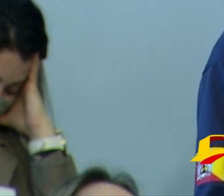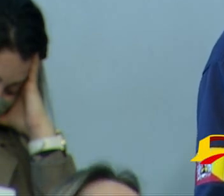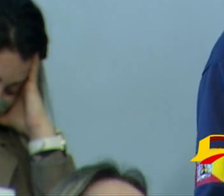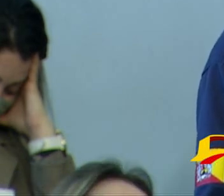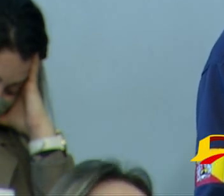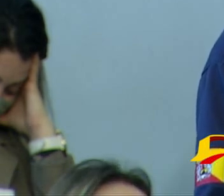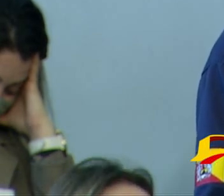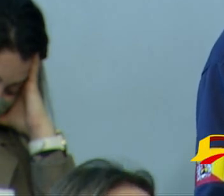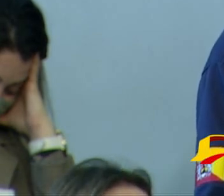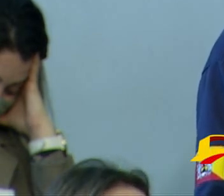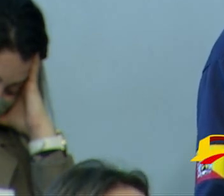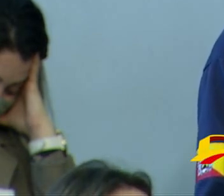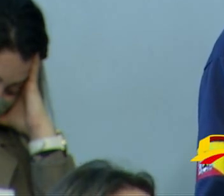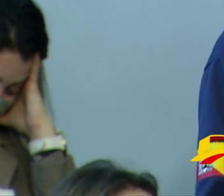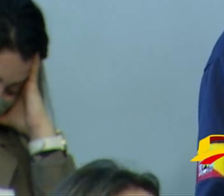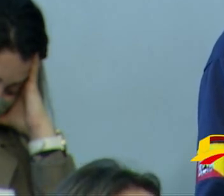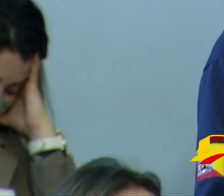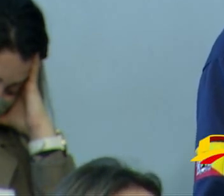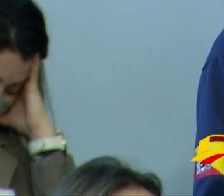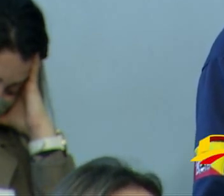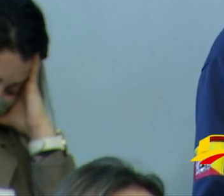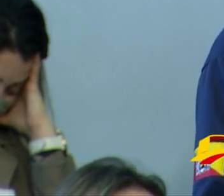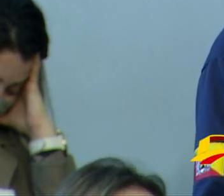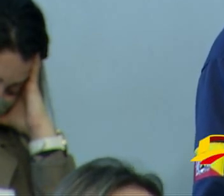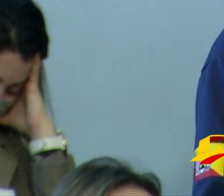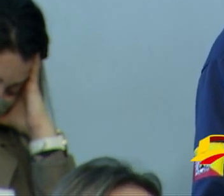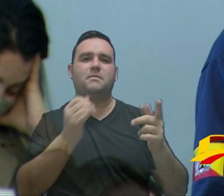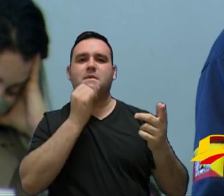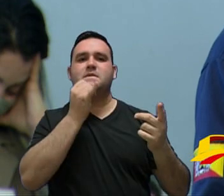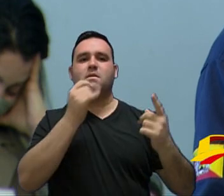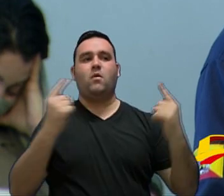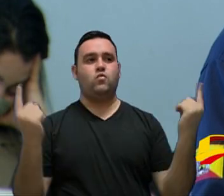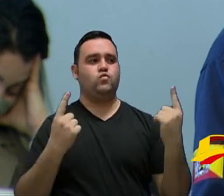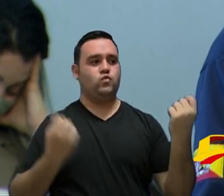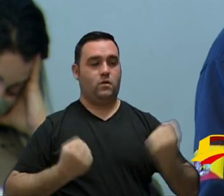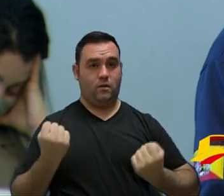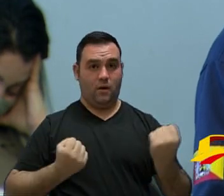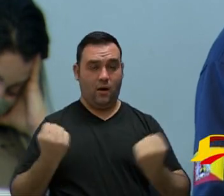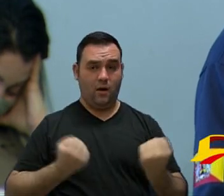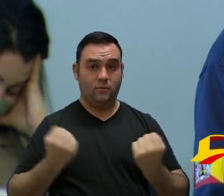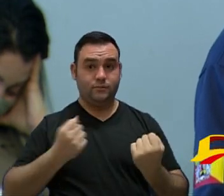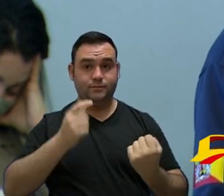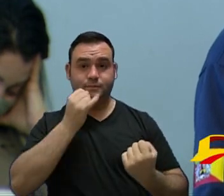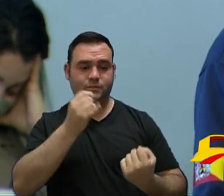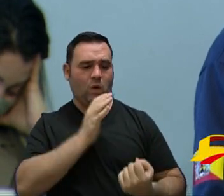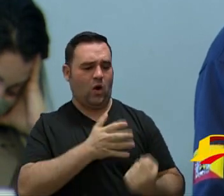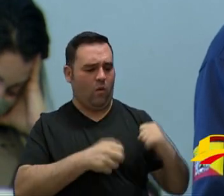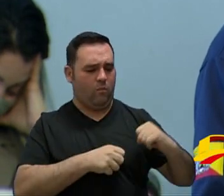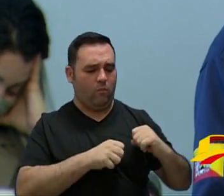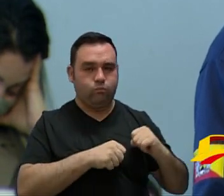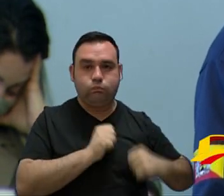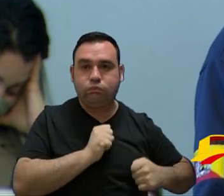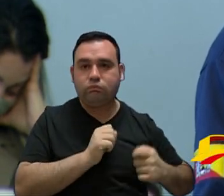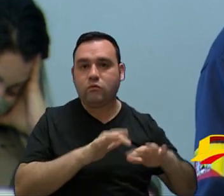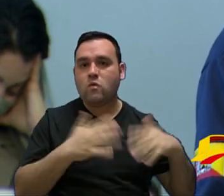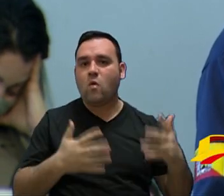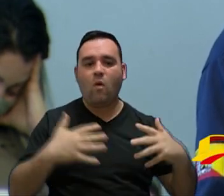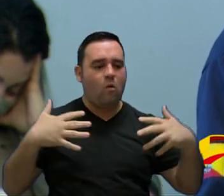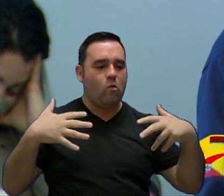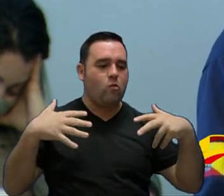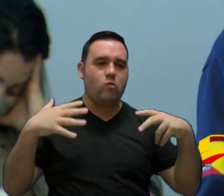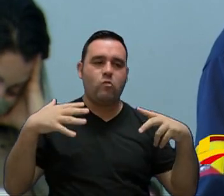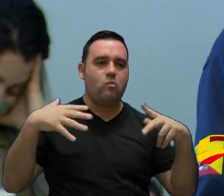que não fosse deixar da ambulância que faz atendimento das paradas cardíacas dos